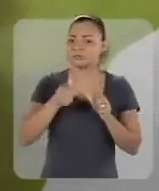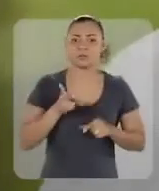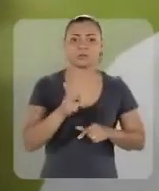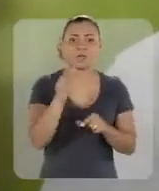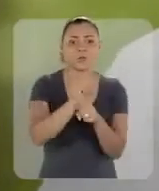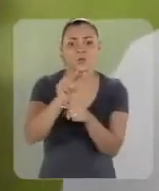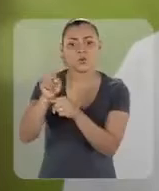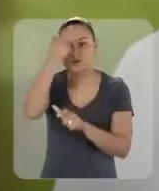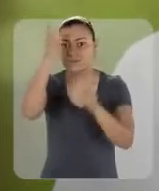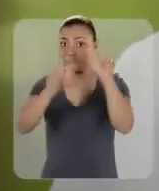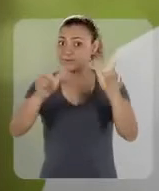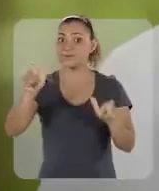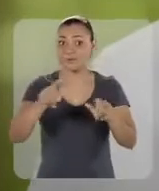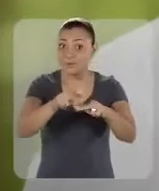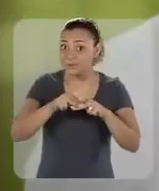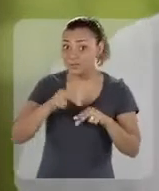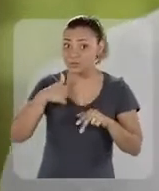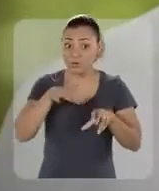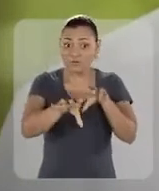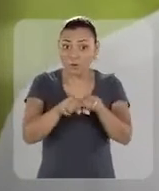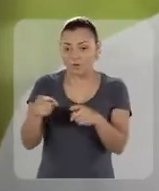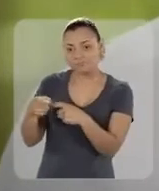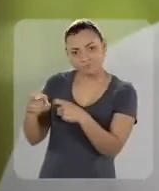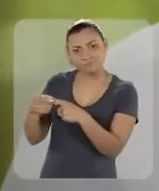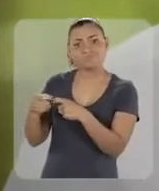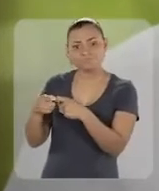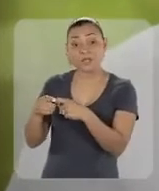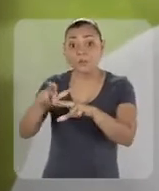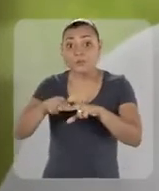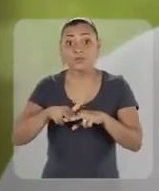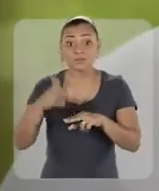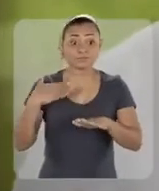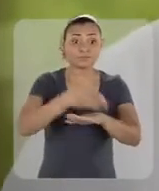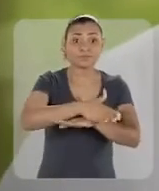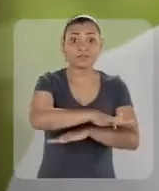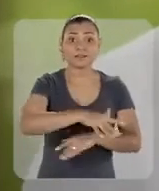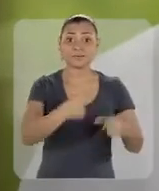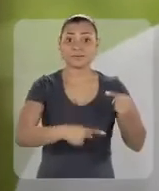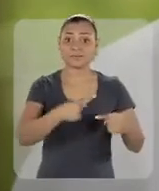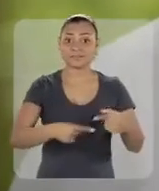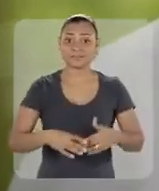vocação sempre foi cuidar de pessoas. Por isso me formei em medicina e por isso entrei na vida pública.